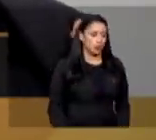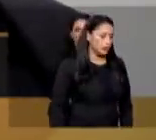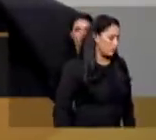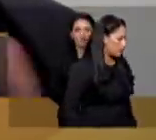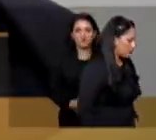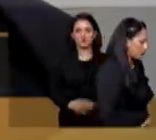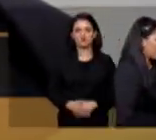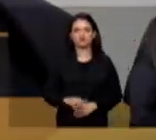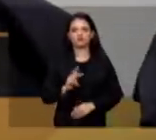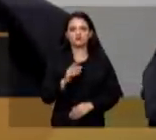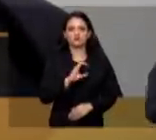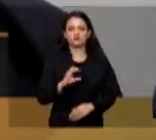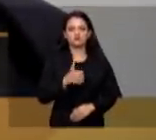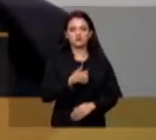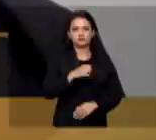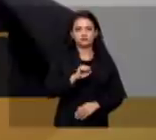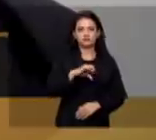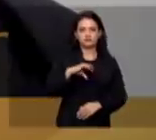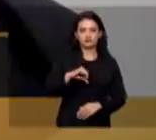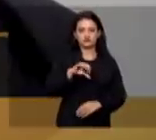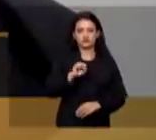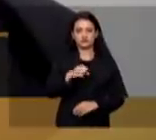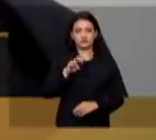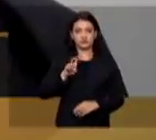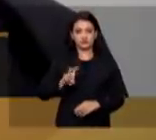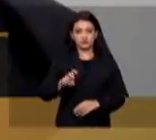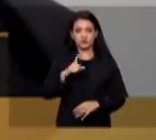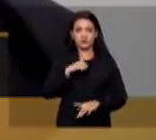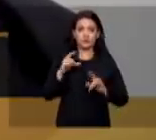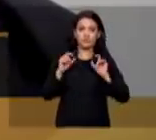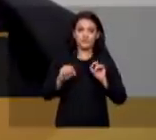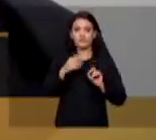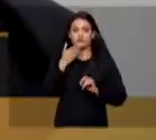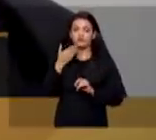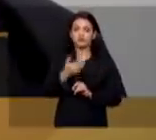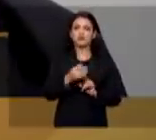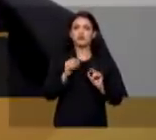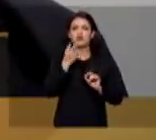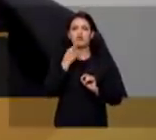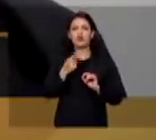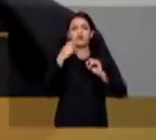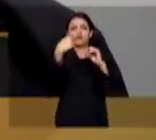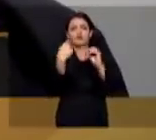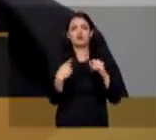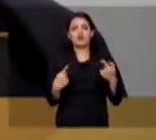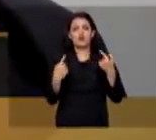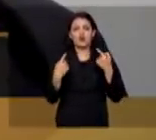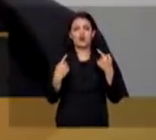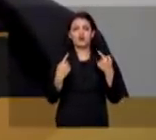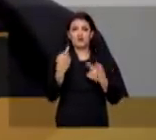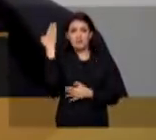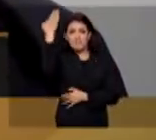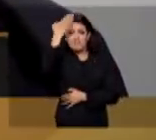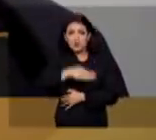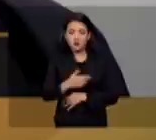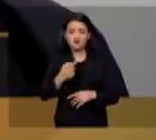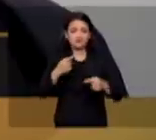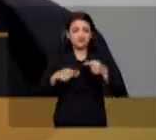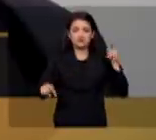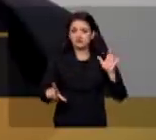HC 180.985, enfrentam-se alegações de ilicitude de provas, supostas cópias do